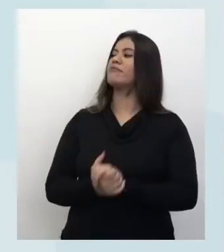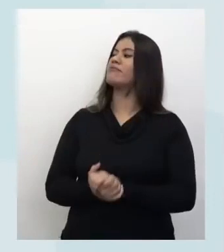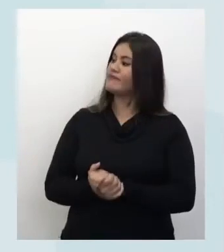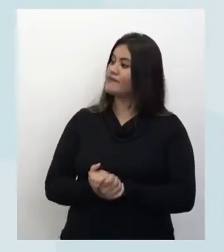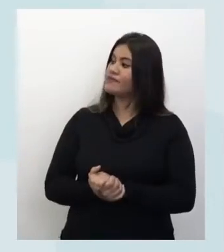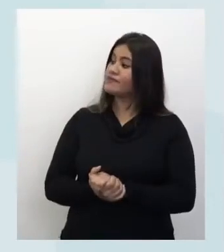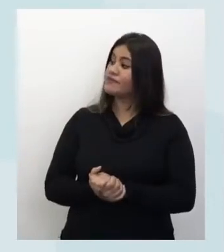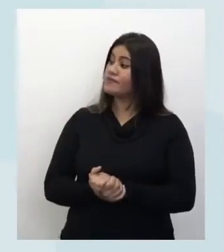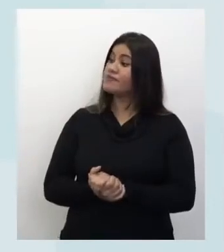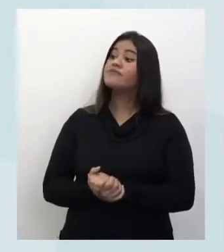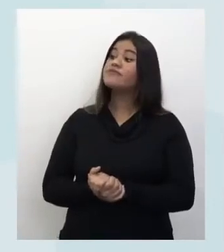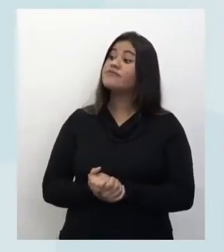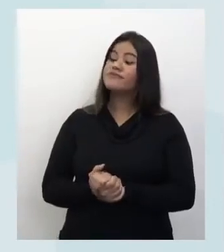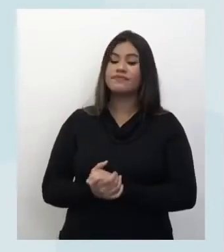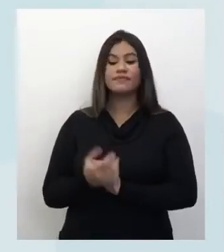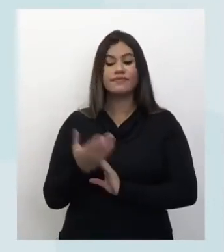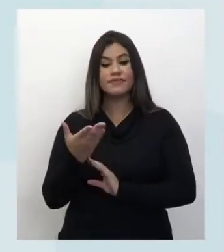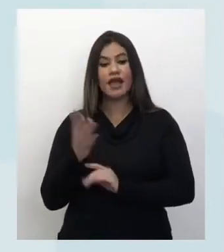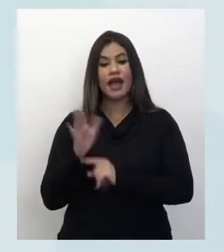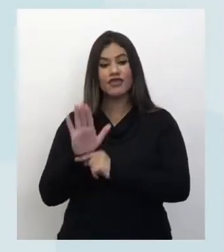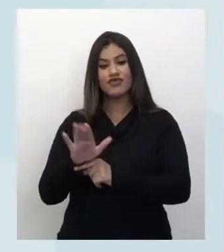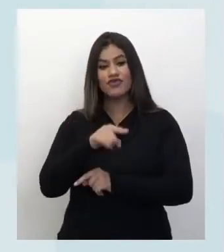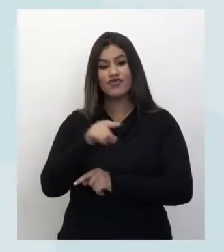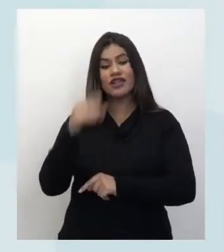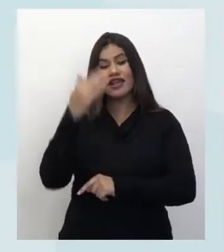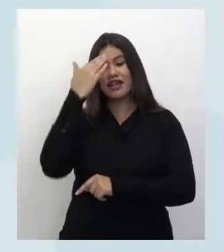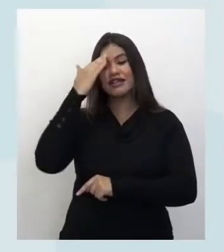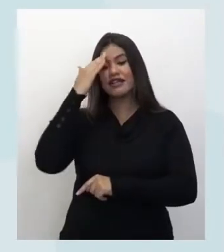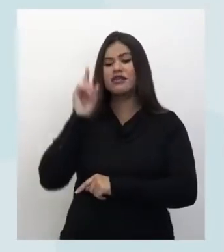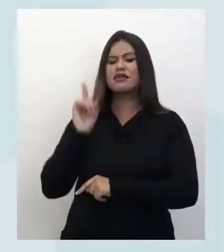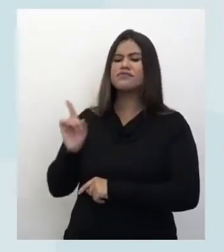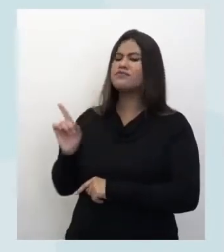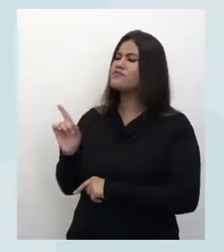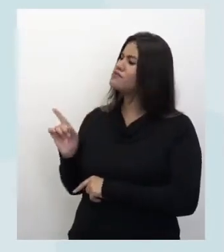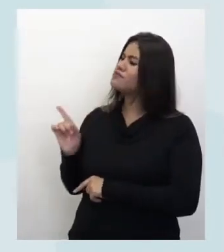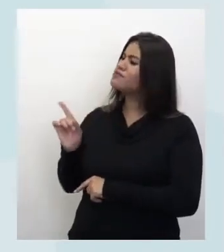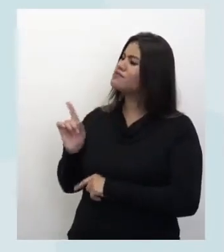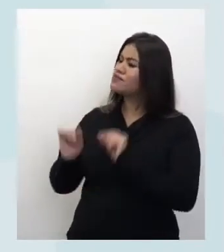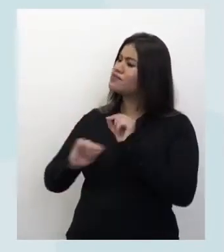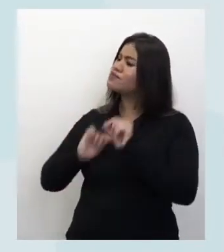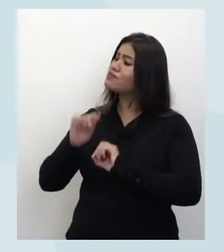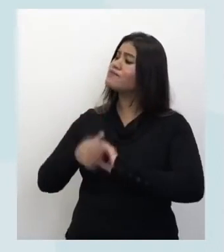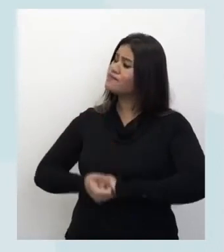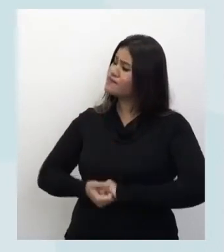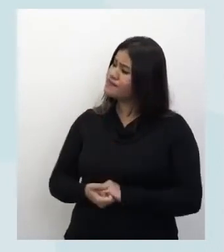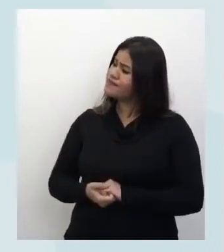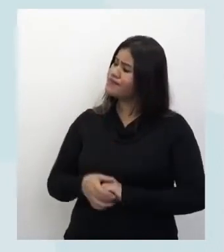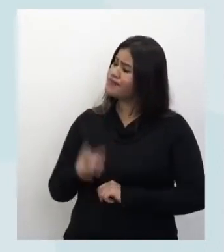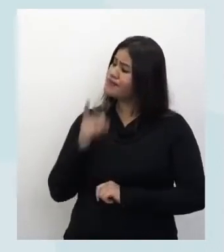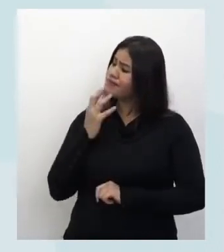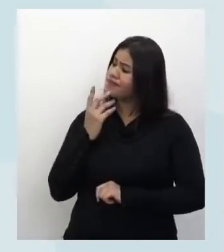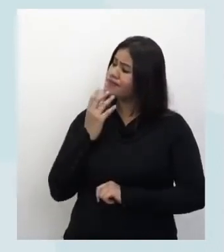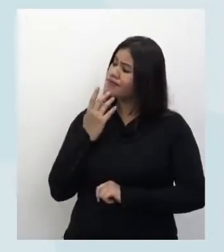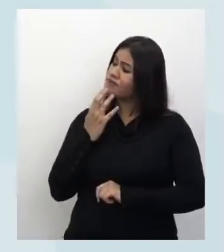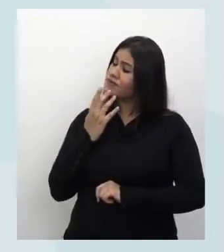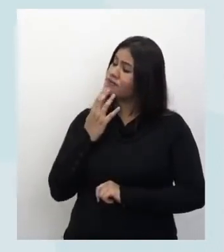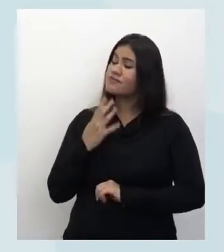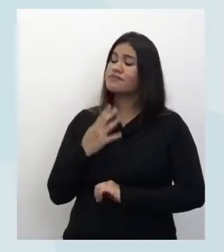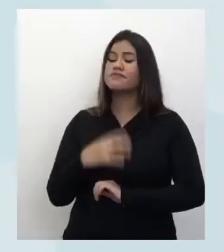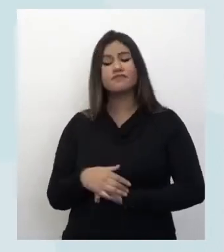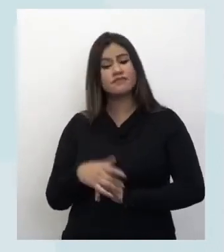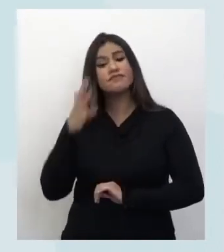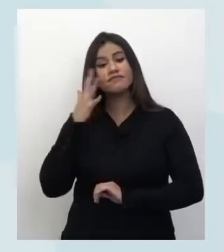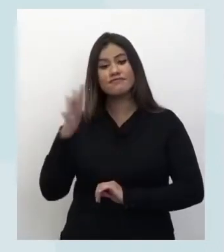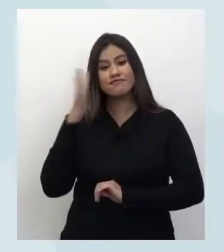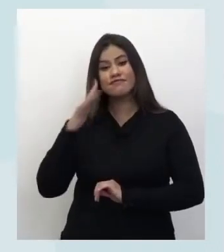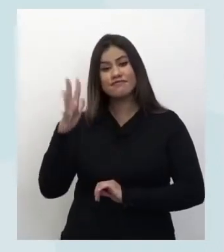área. E aí, ajudou vocês? O que será que está sendo representado? Tarararã. Vão pensando